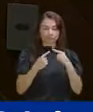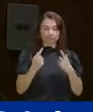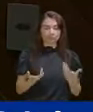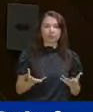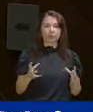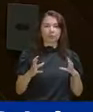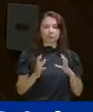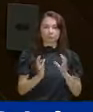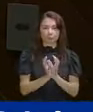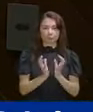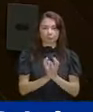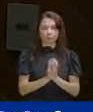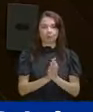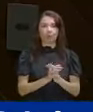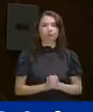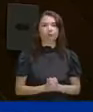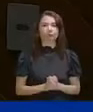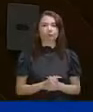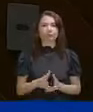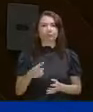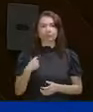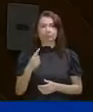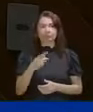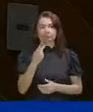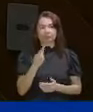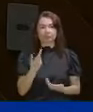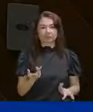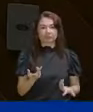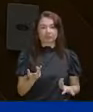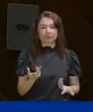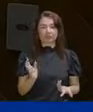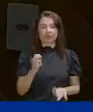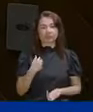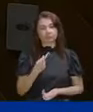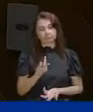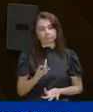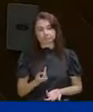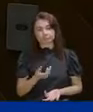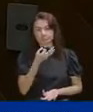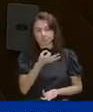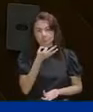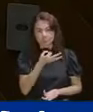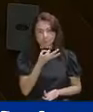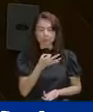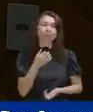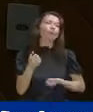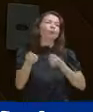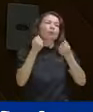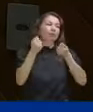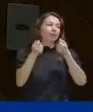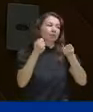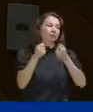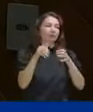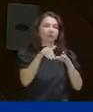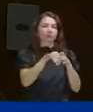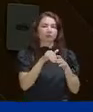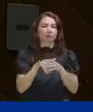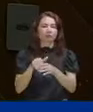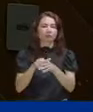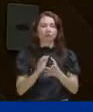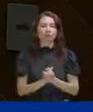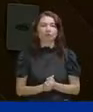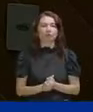cabelos parcialmente grisalhos, curtos, curtíssimos nas laterais, usa óculos de armação escura, tem barba escanoada, grisalha, traja a toga preta. Os votos que